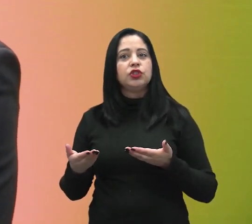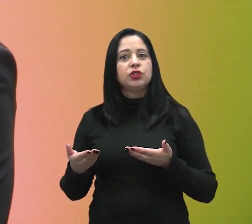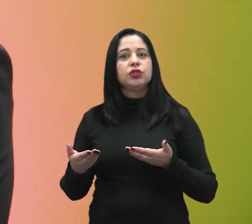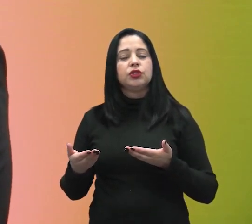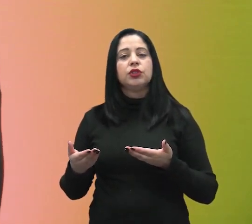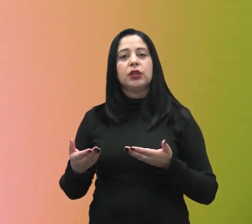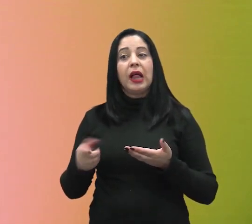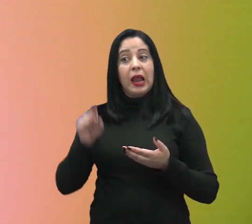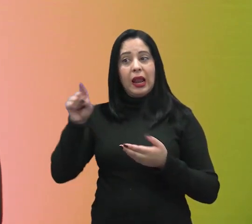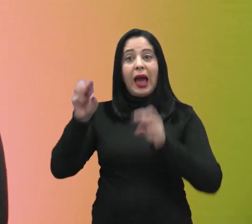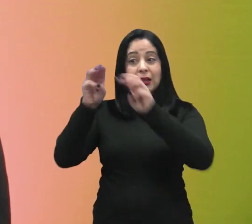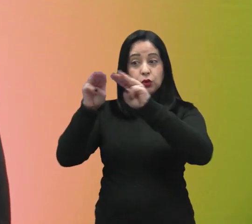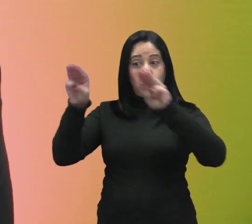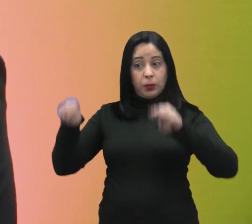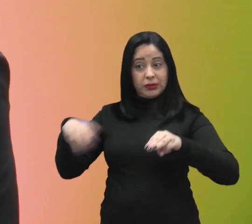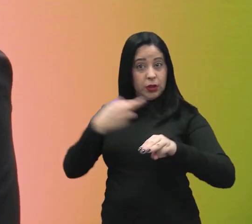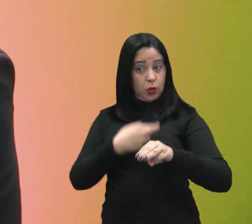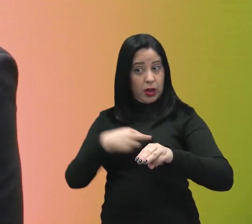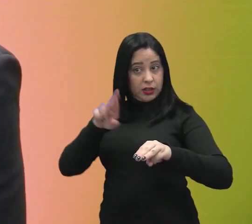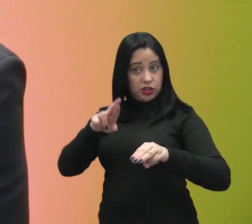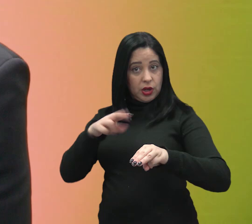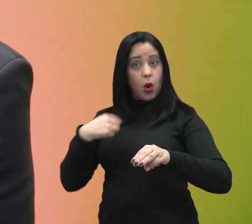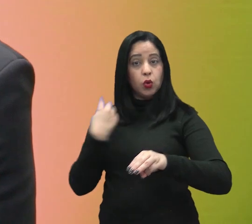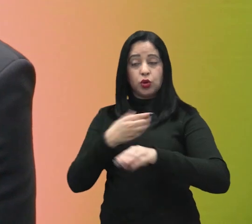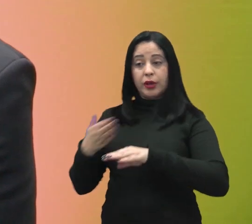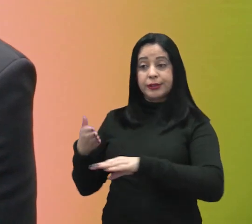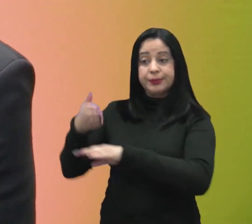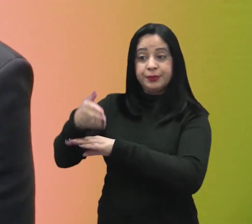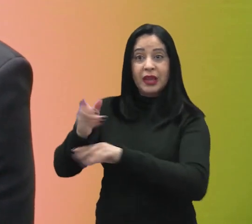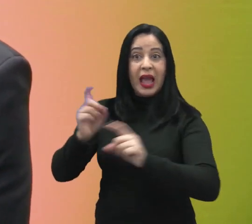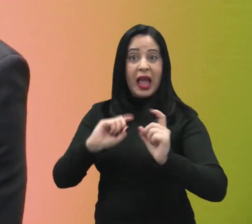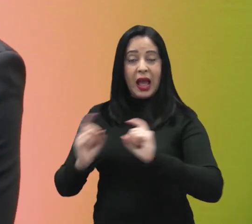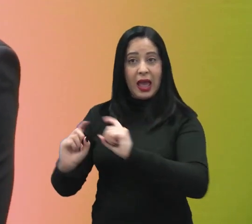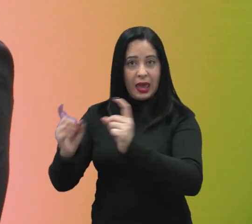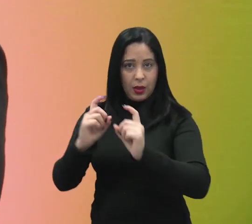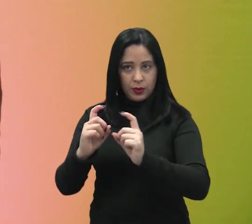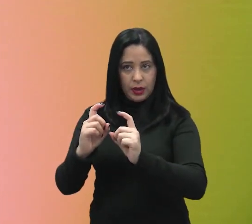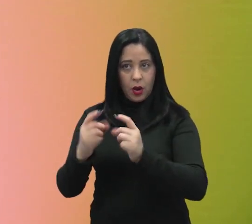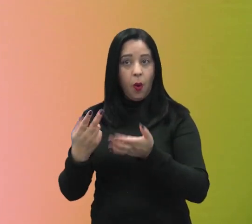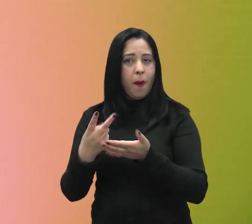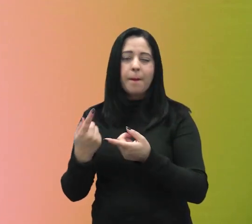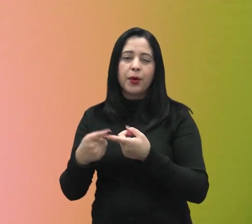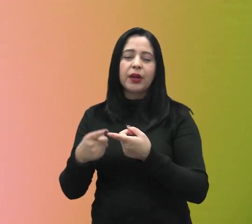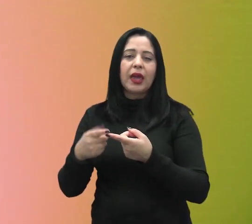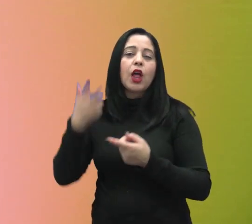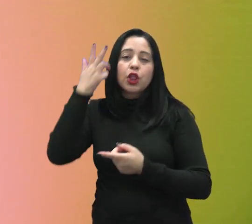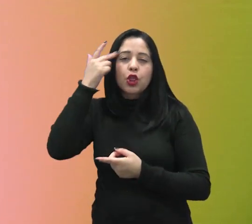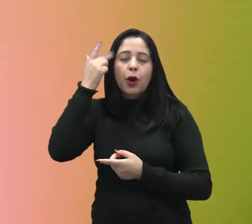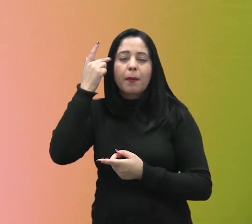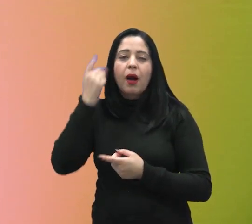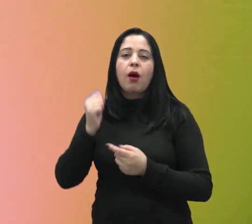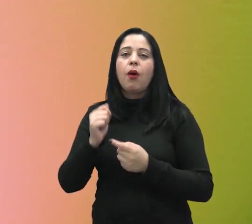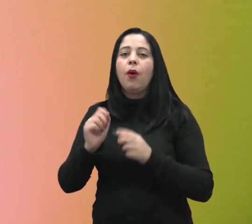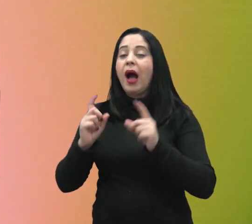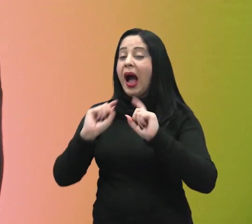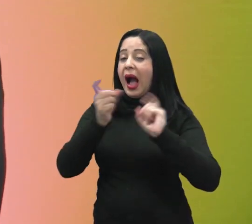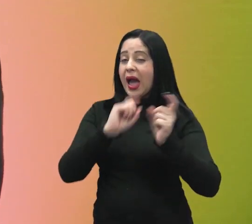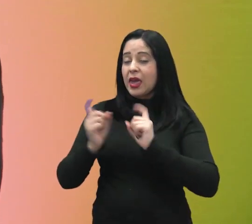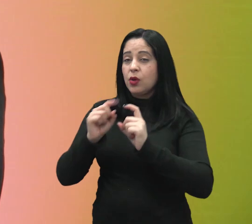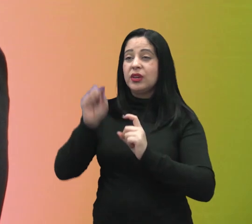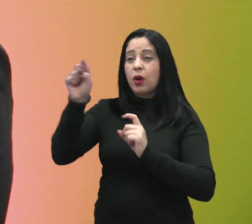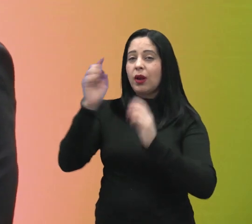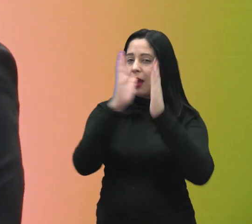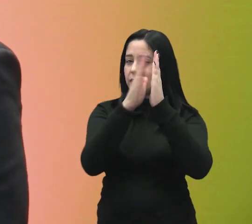assembleia no Museu de Arte Sacra, porque as nossas reuniões acontecem na Biblioteca Cassiano Ricardo, mas como está